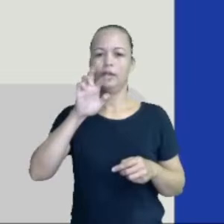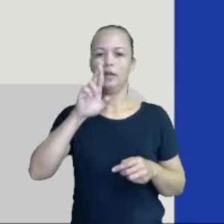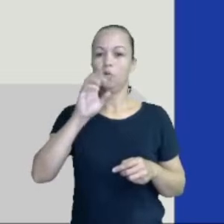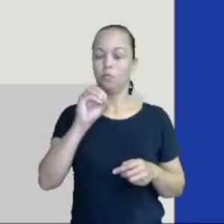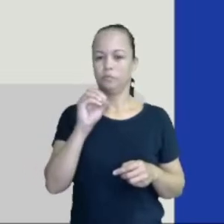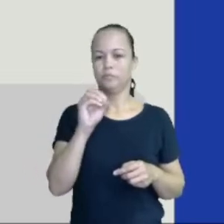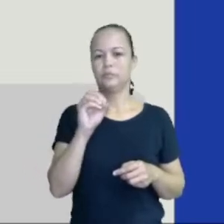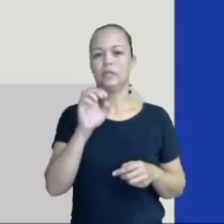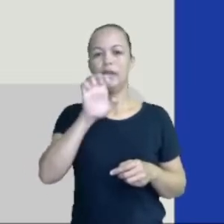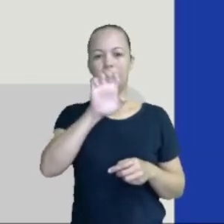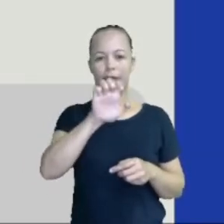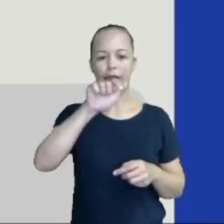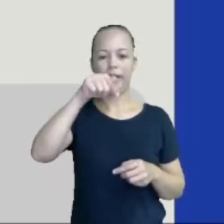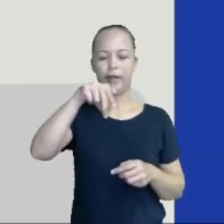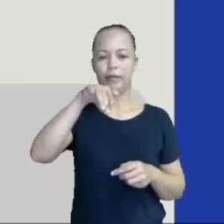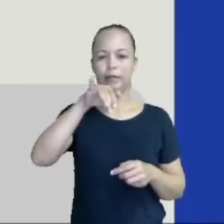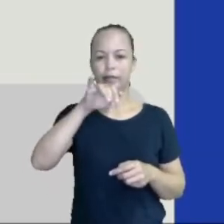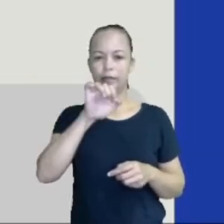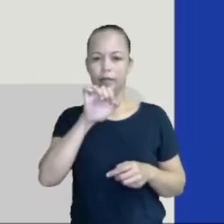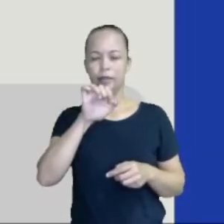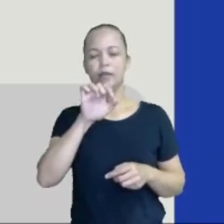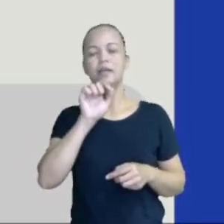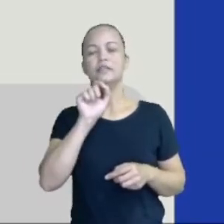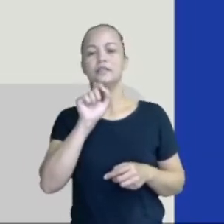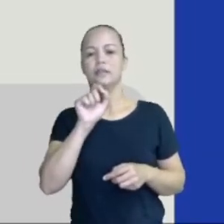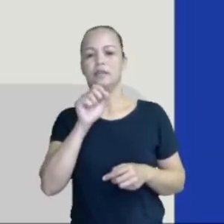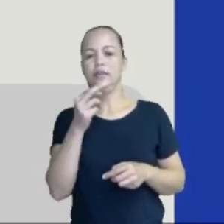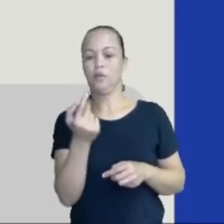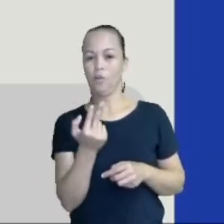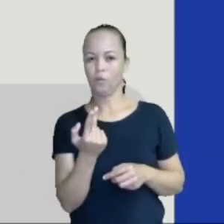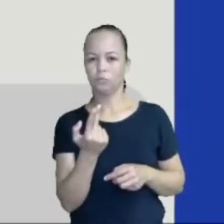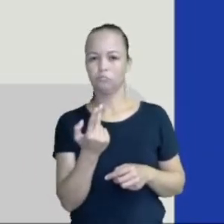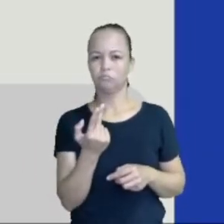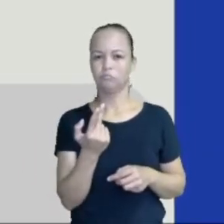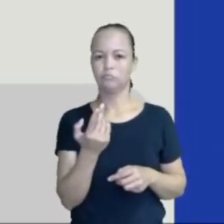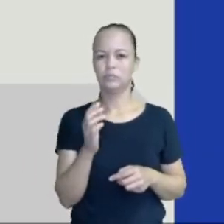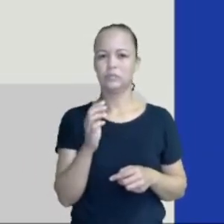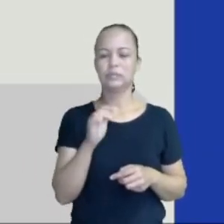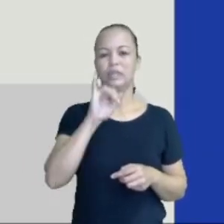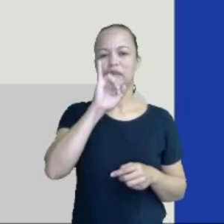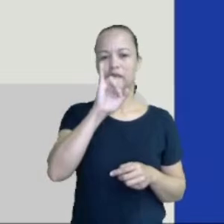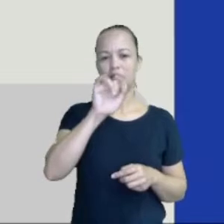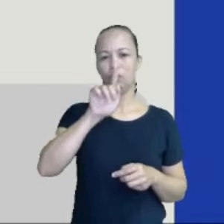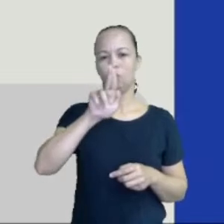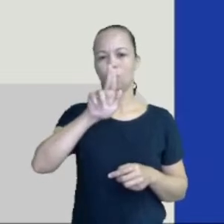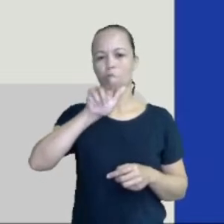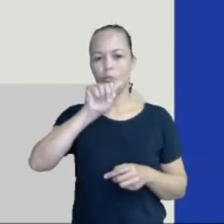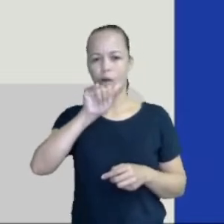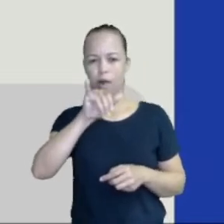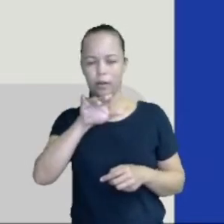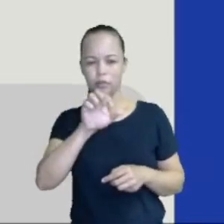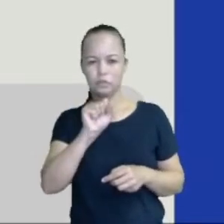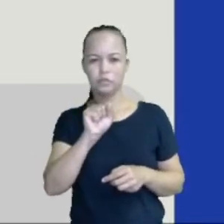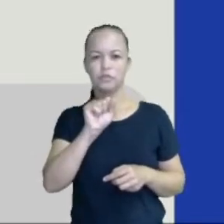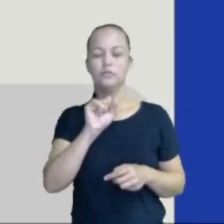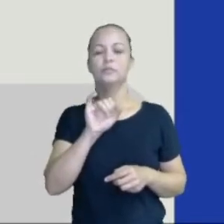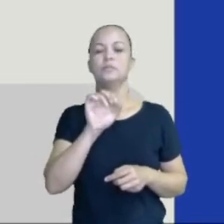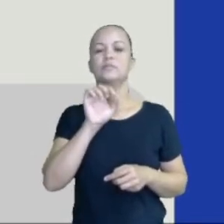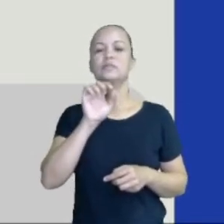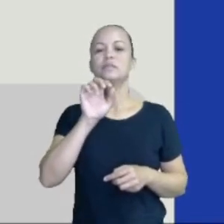De igualdade, né? De equidade, aí eu venho para iguais.